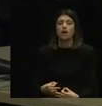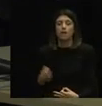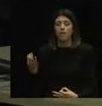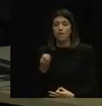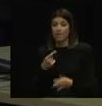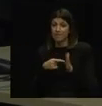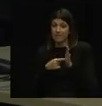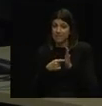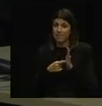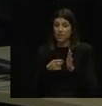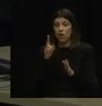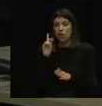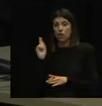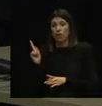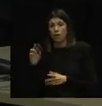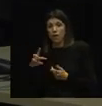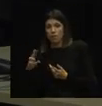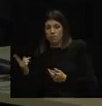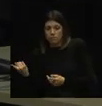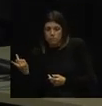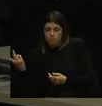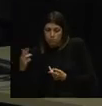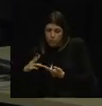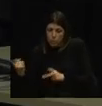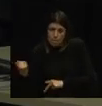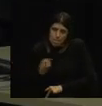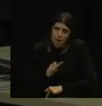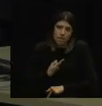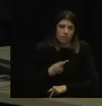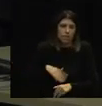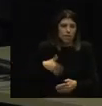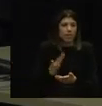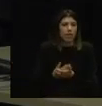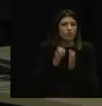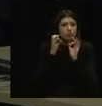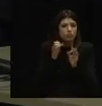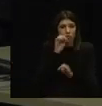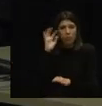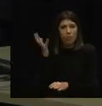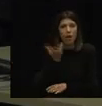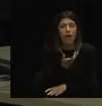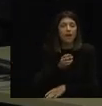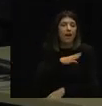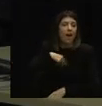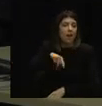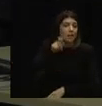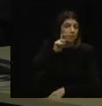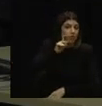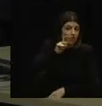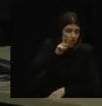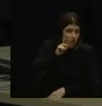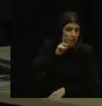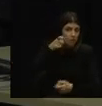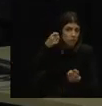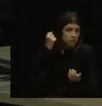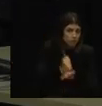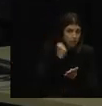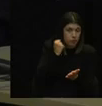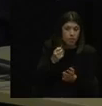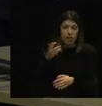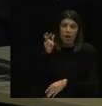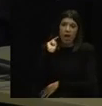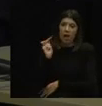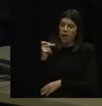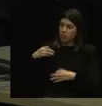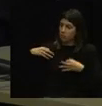entre elas que o município diligenciasse no sentido da classificação de Monsanto como área protegida. Como passaram vários anos sem